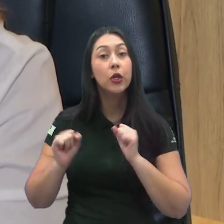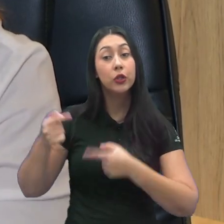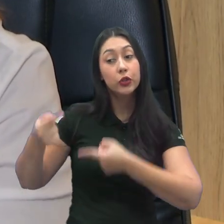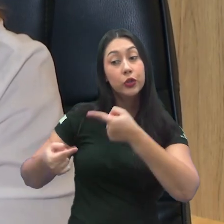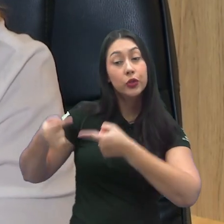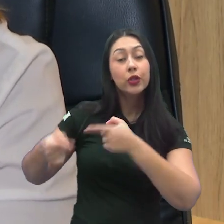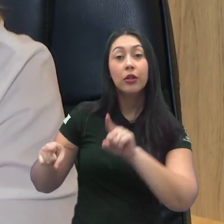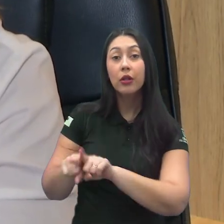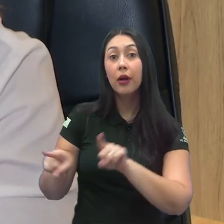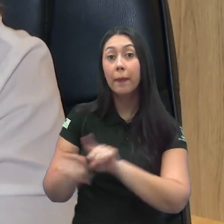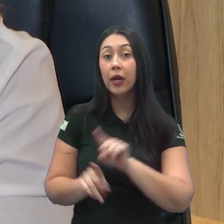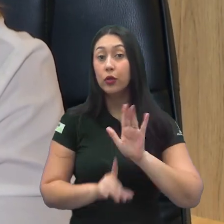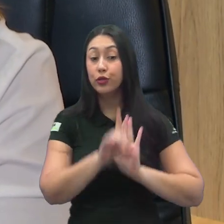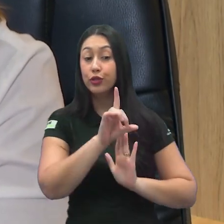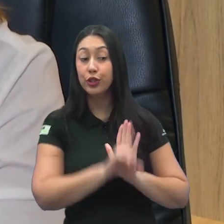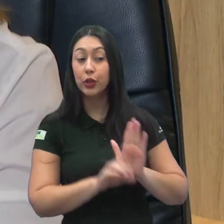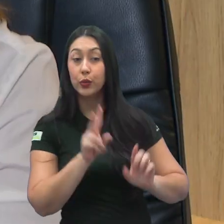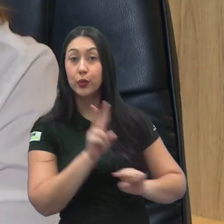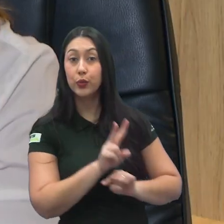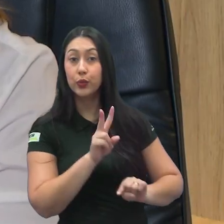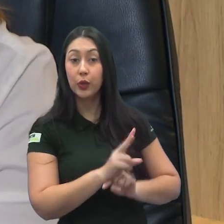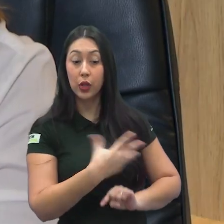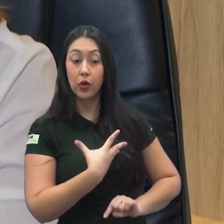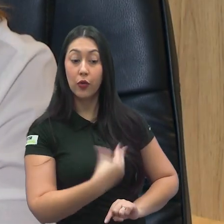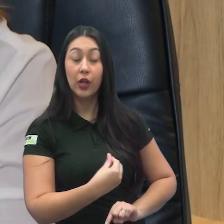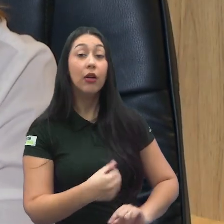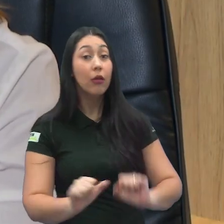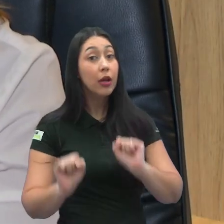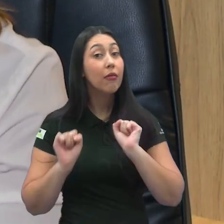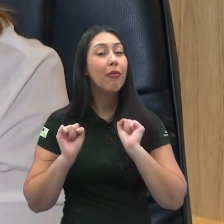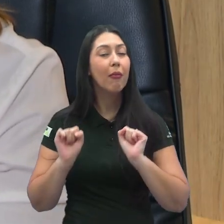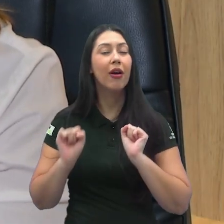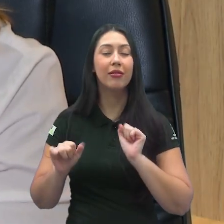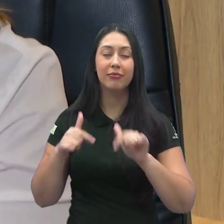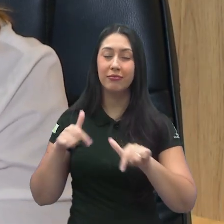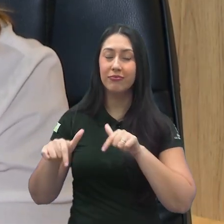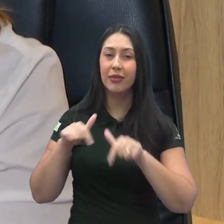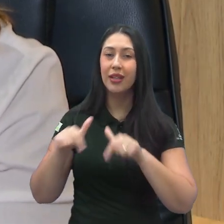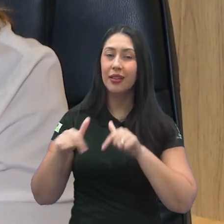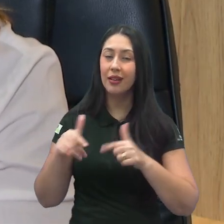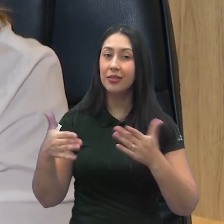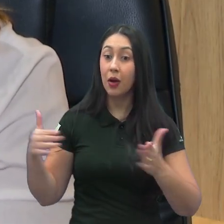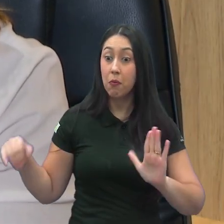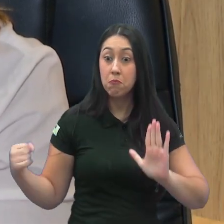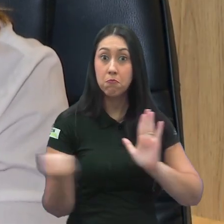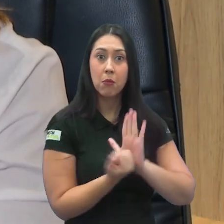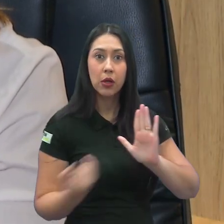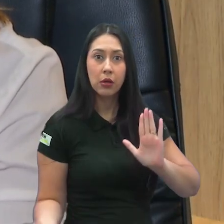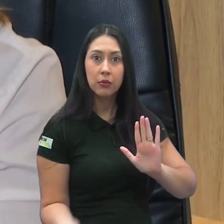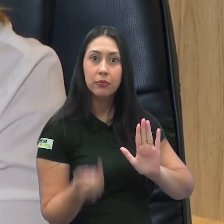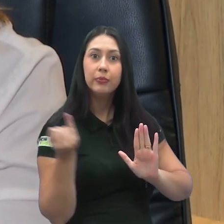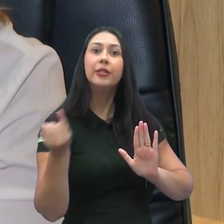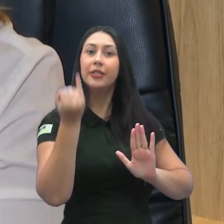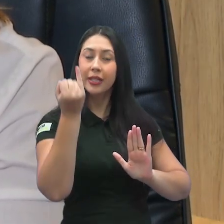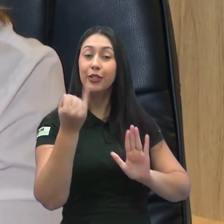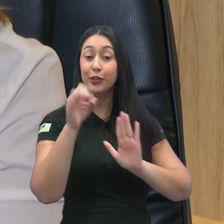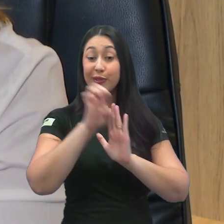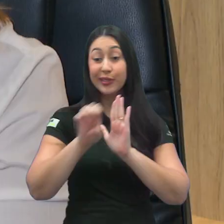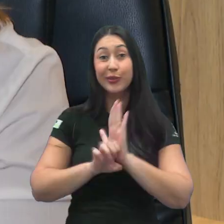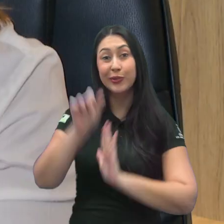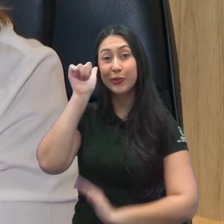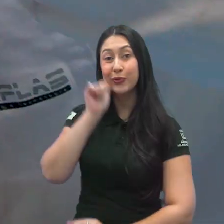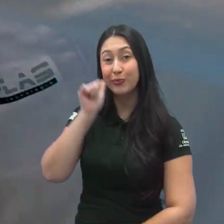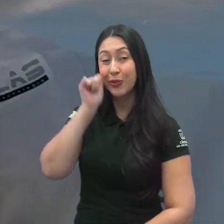sobre guarda dos filhos e ela poderia trabalhar. Então é um marco muito importante dentro do direito brasileiro, o Estatuto da